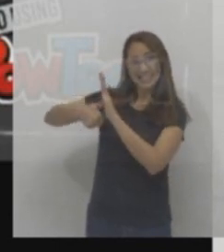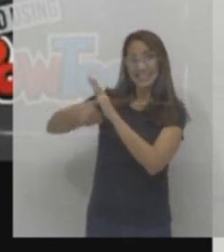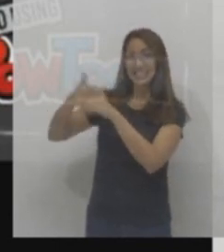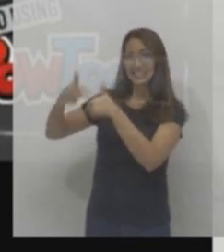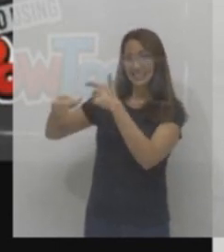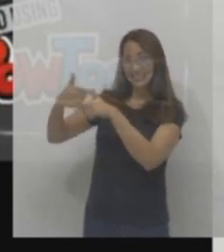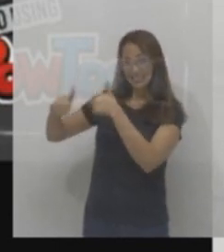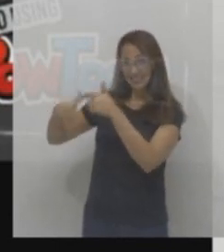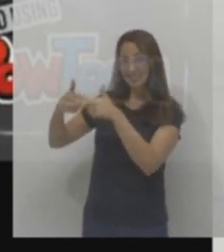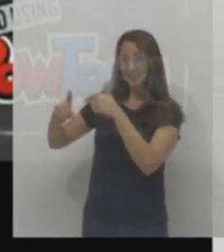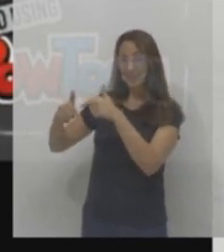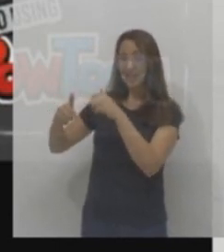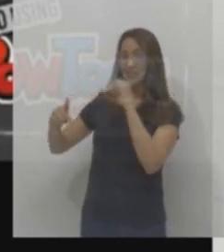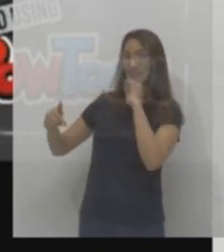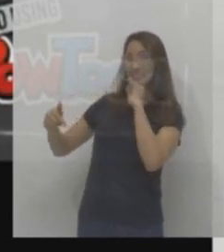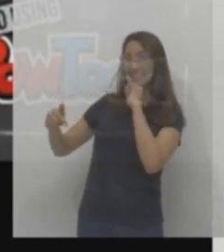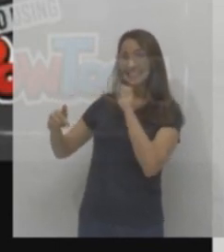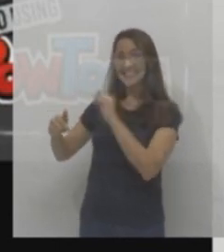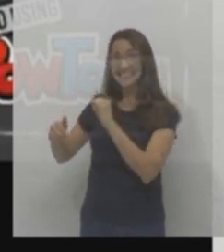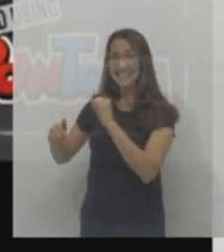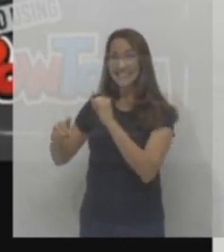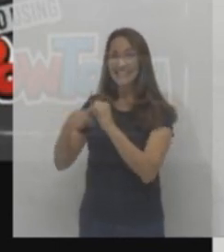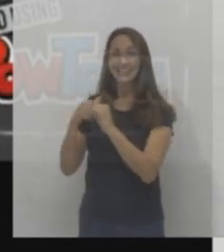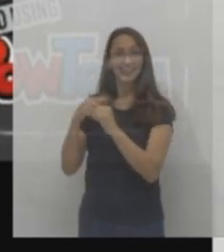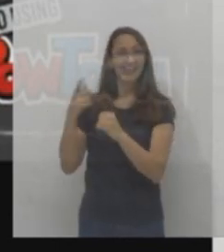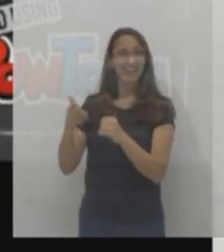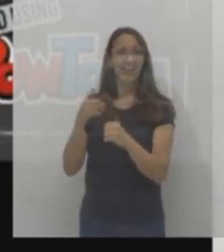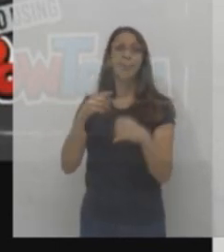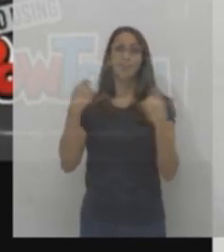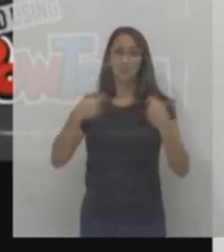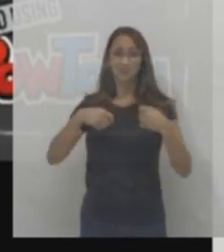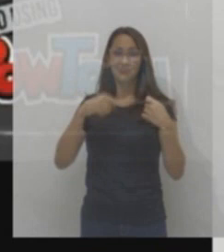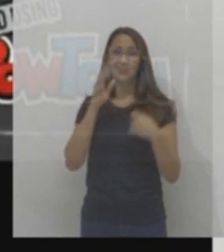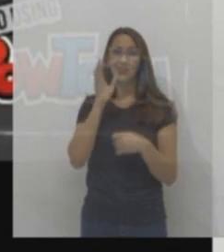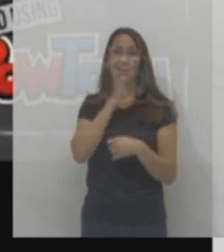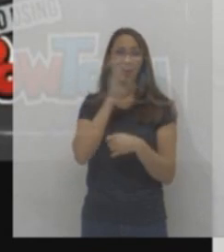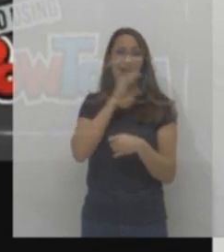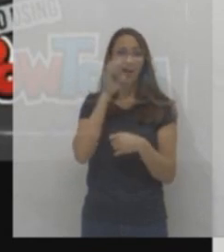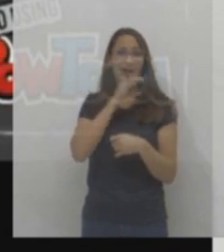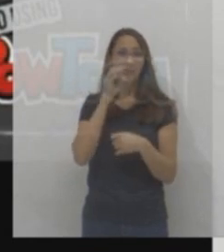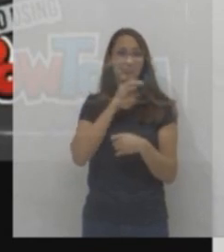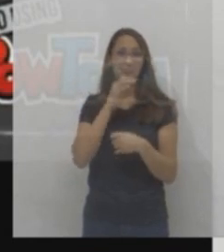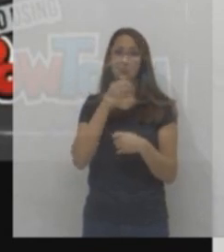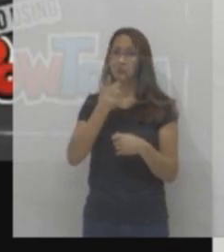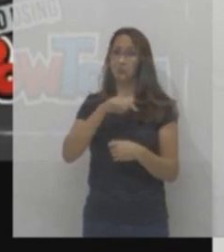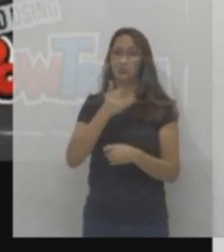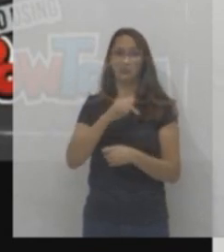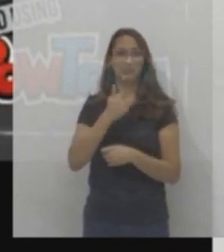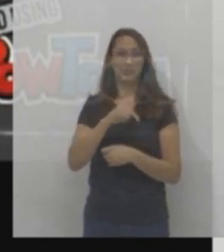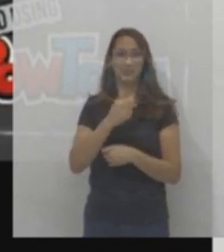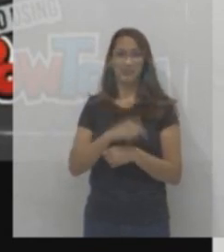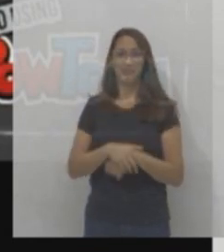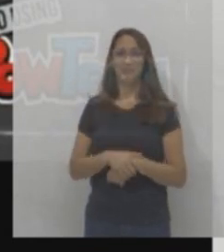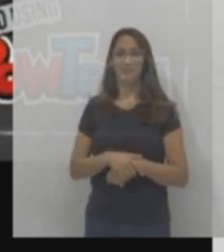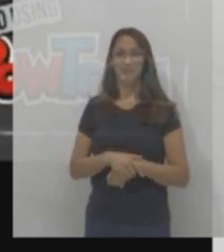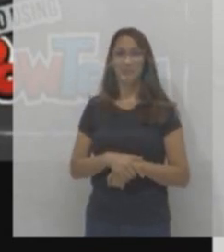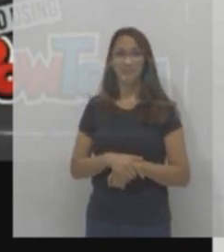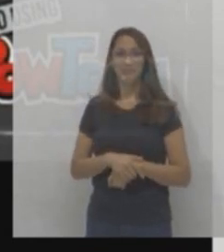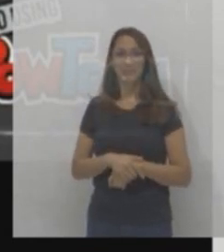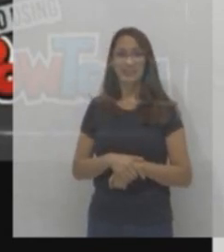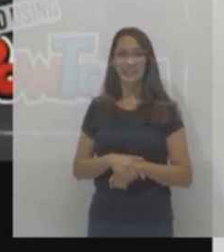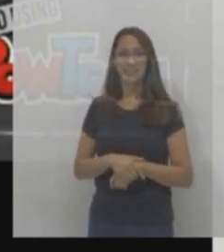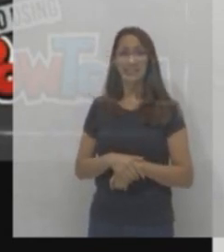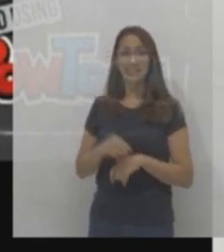if she doesn't hurry up. Se ela não se apressar. Então aqui, ó, mostrou no início a frase dizendo o que vai acontecer